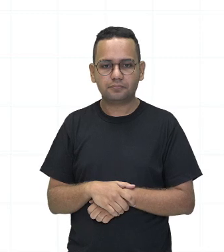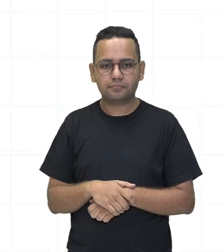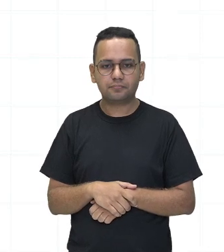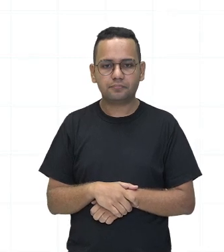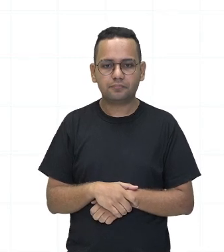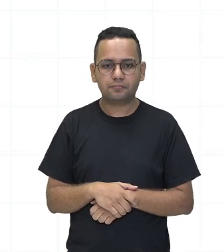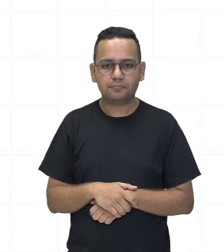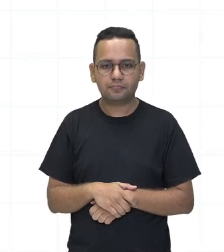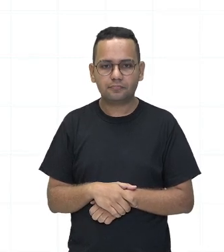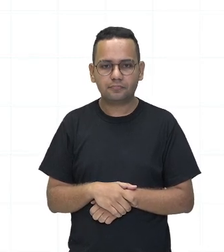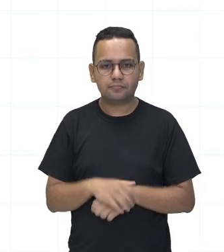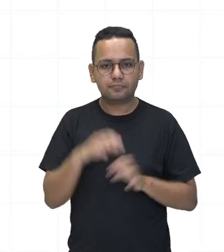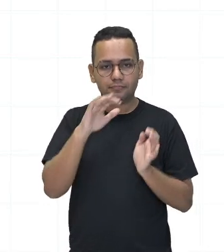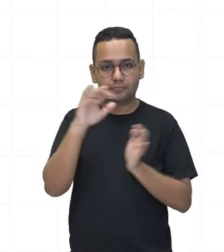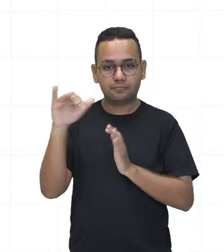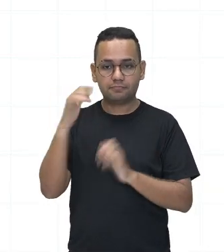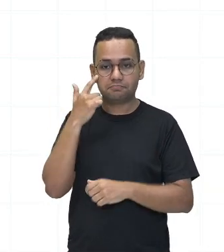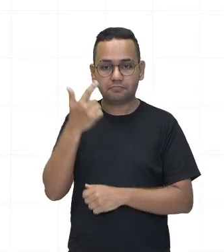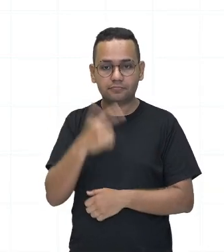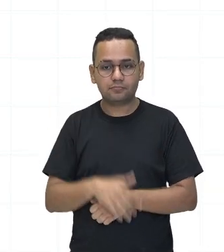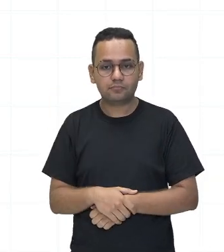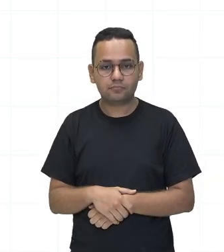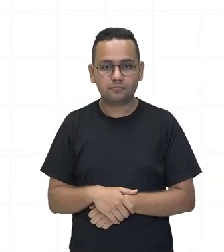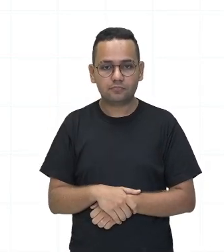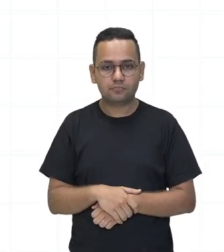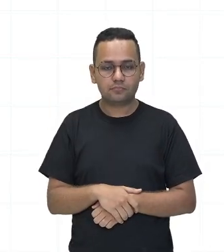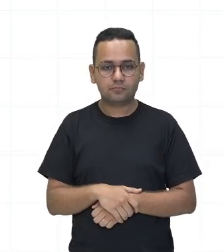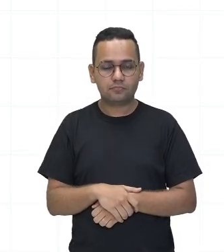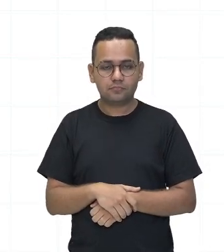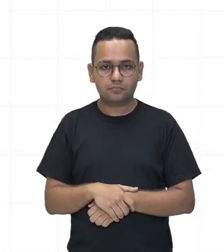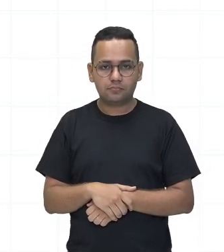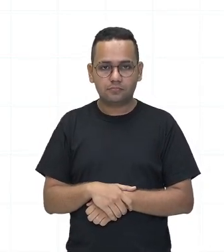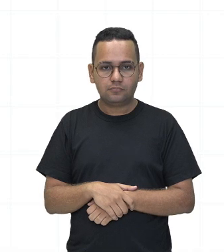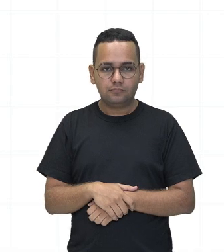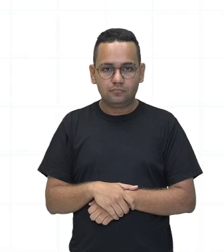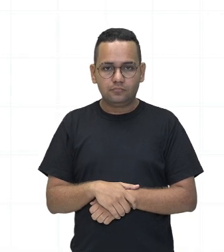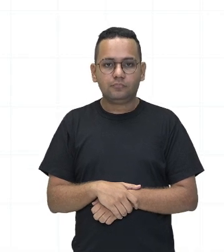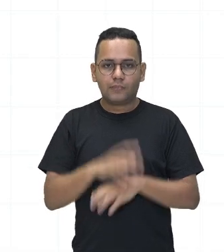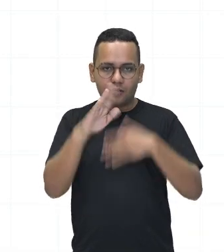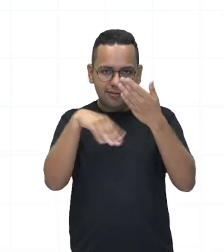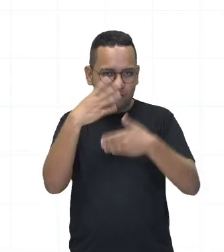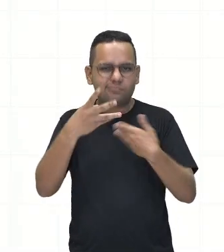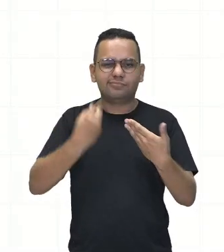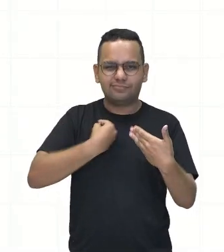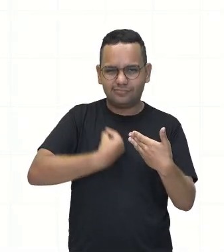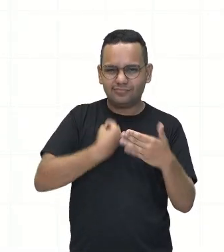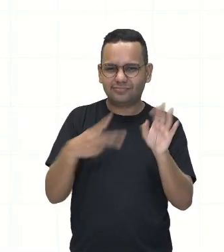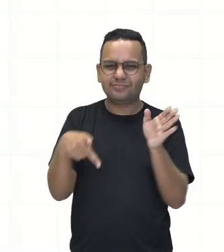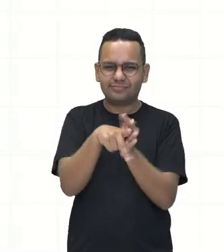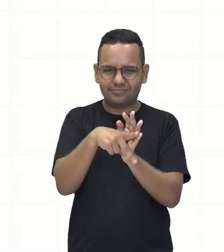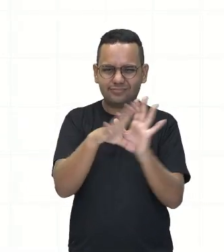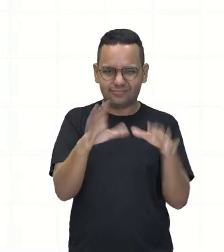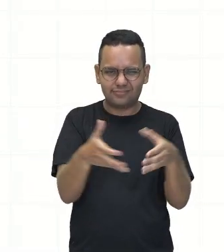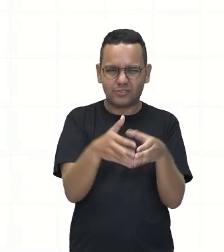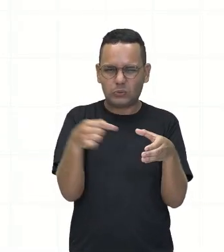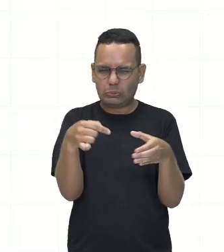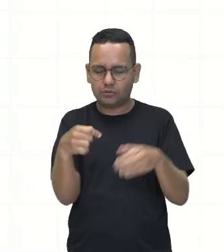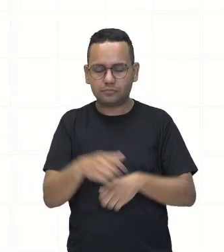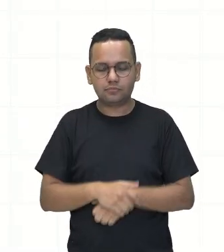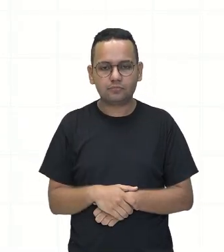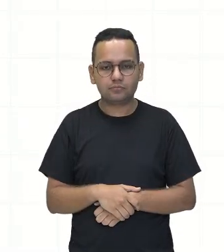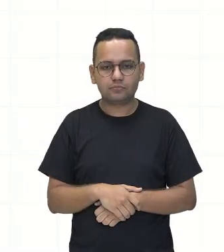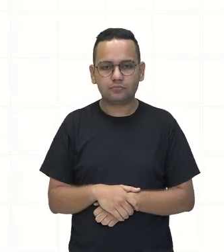vimos que as briófitas, nós temos aí o ciclo de vida das briófitas, que tem como fase